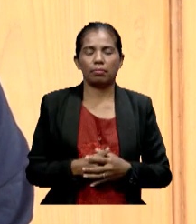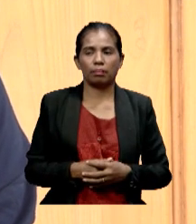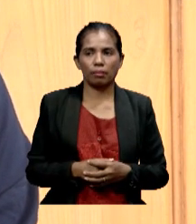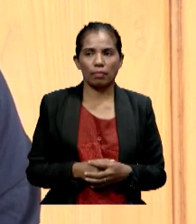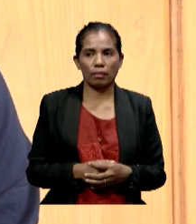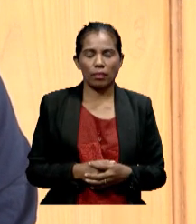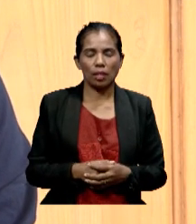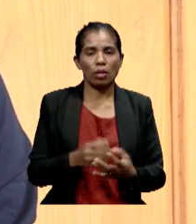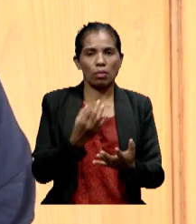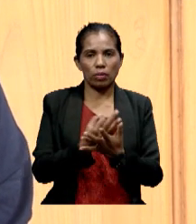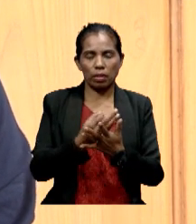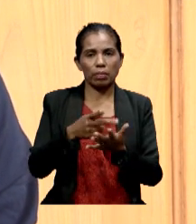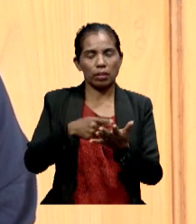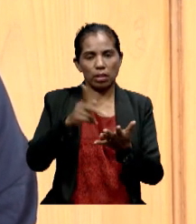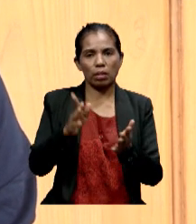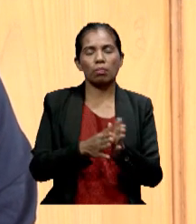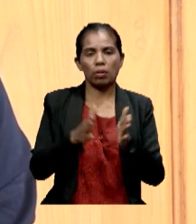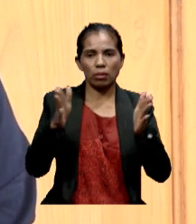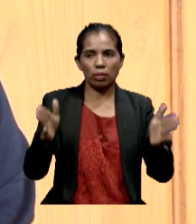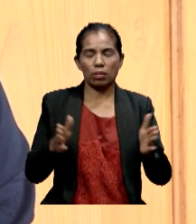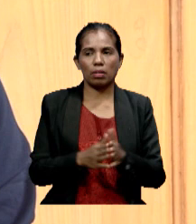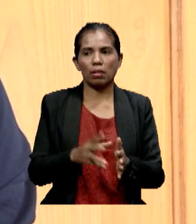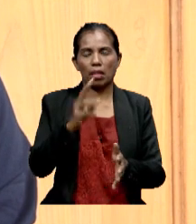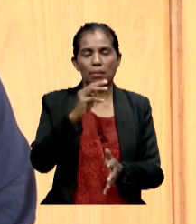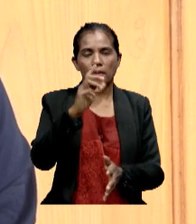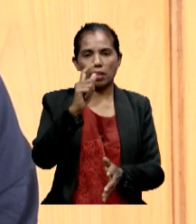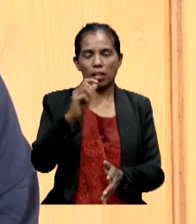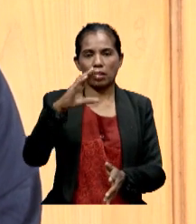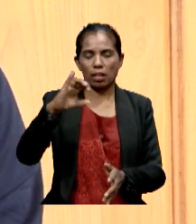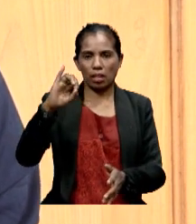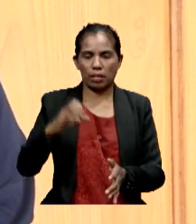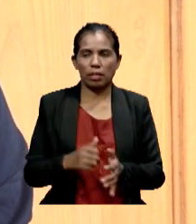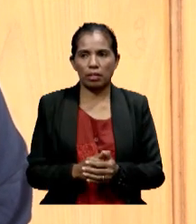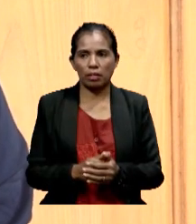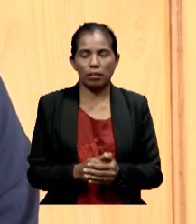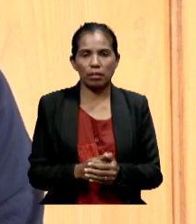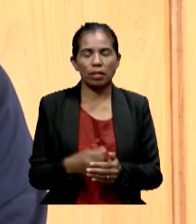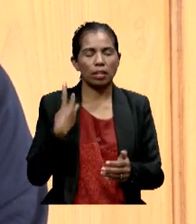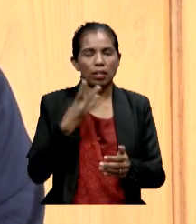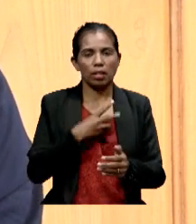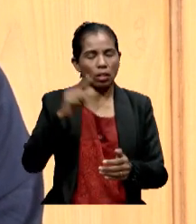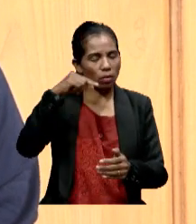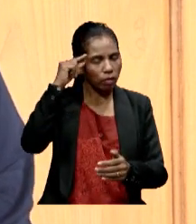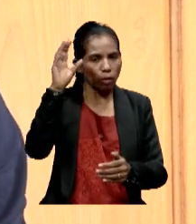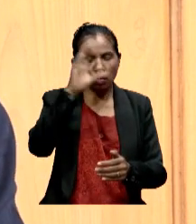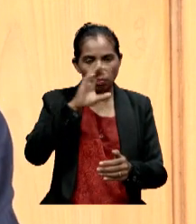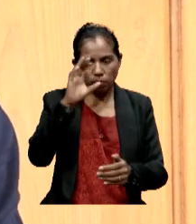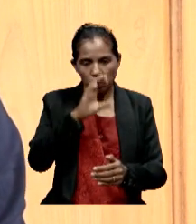kustu nume ba bot liu ba investor ho tutu ma elektrisidade. Mas kari kana se itene governo buka alternatif selo. Kori